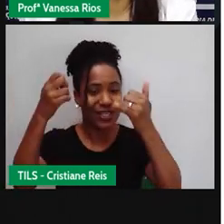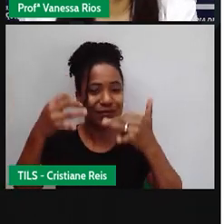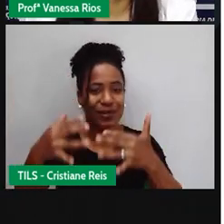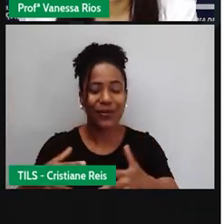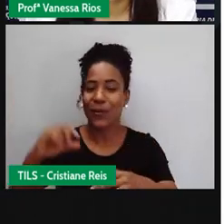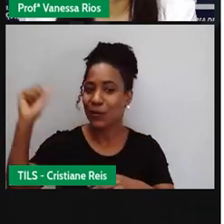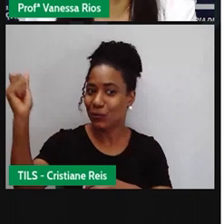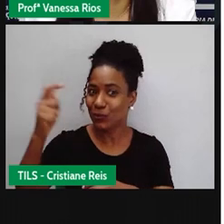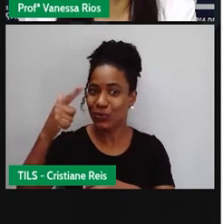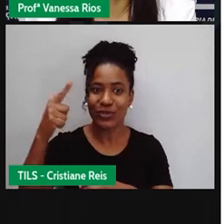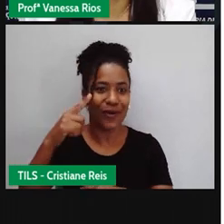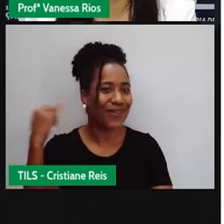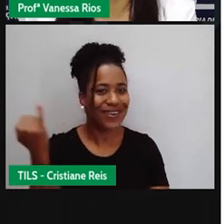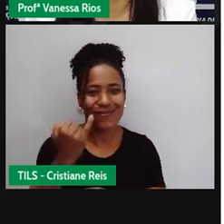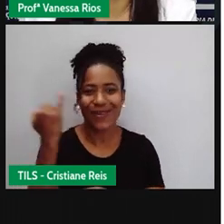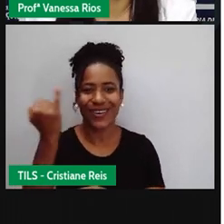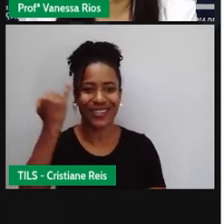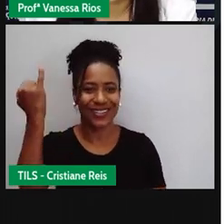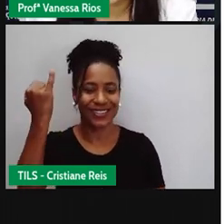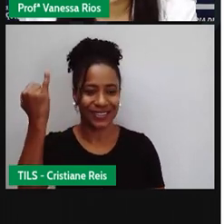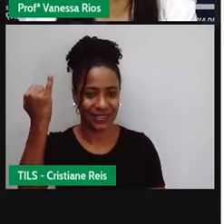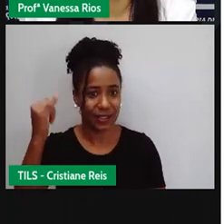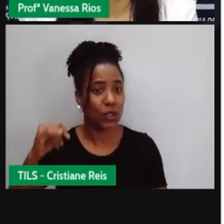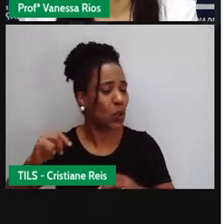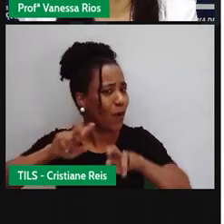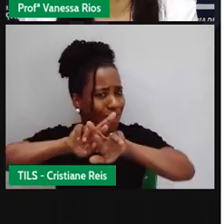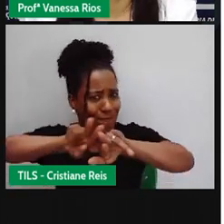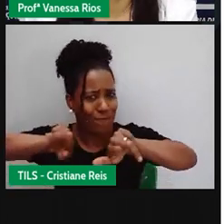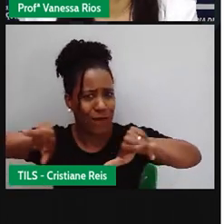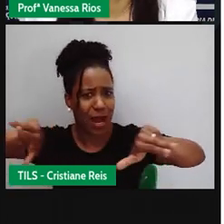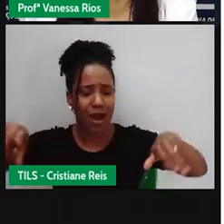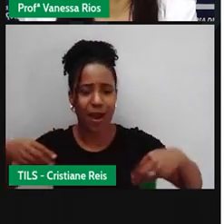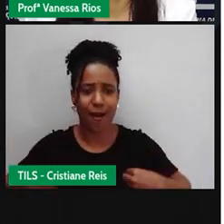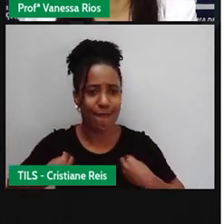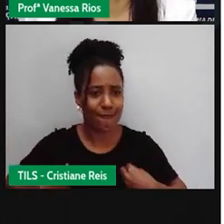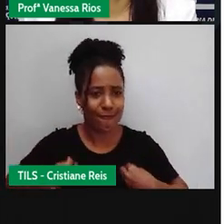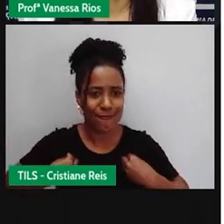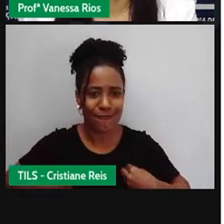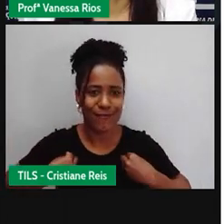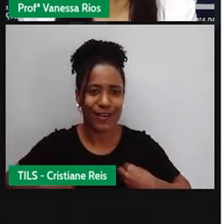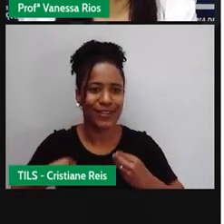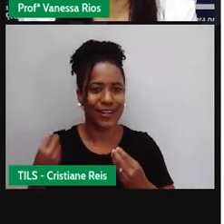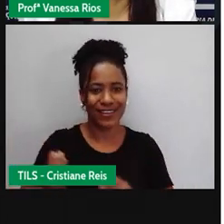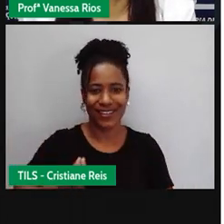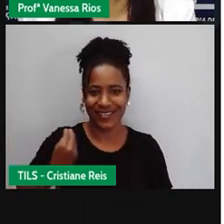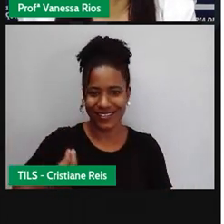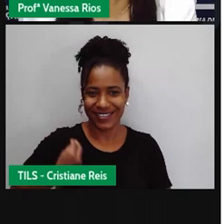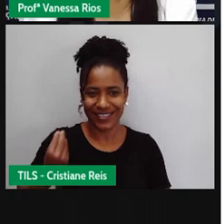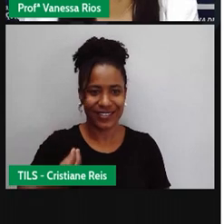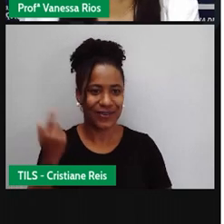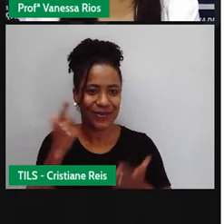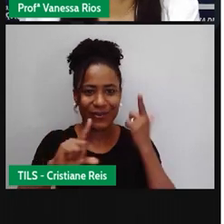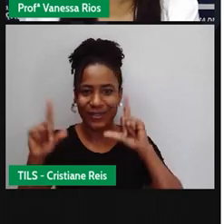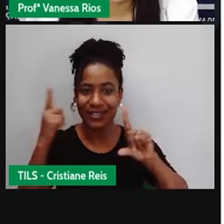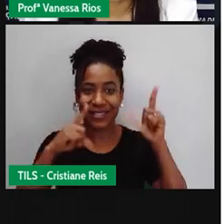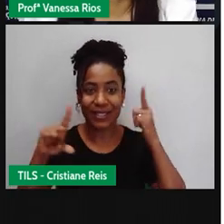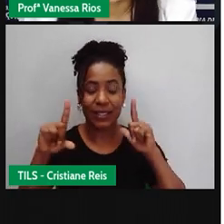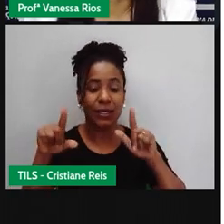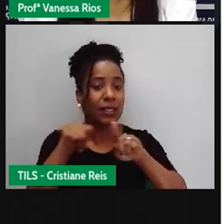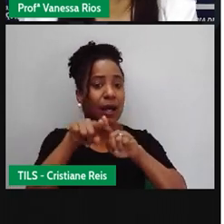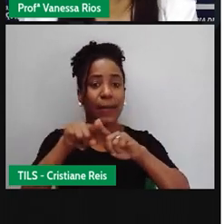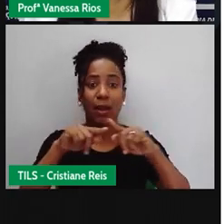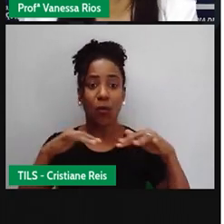sobrevivência de todos os seres vivos aqui do nosso planeta. E como ele movimenta aí, né?